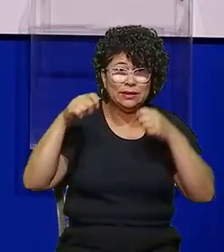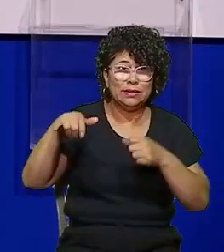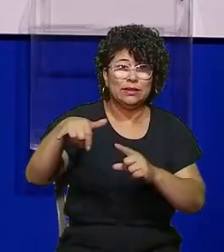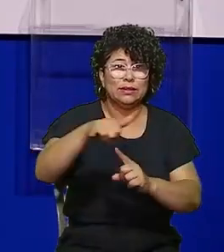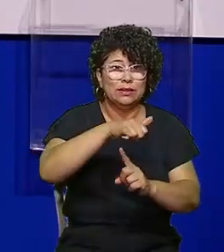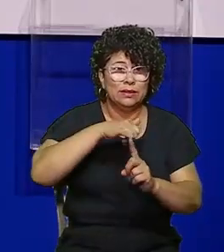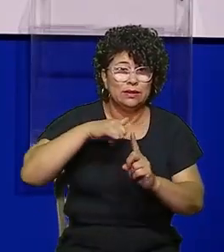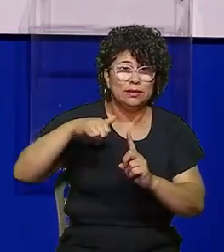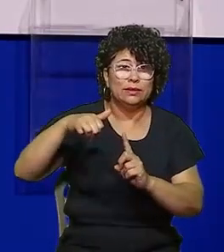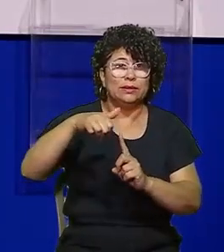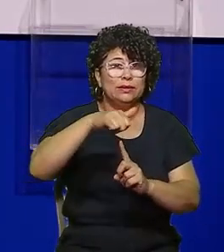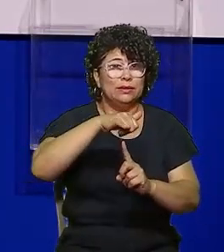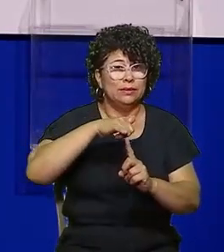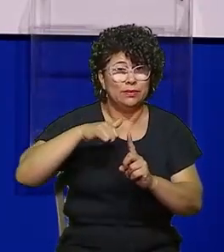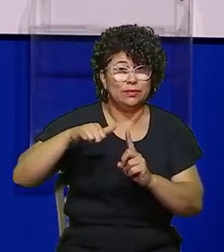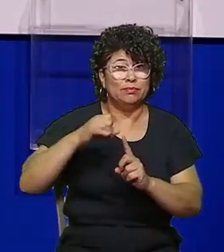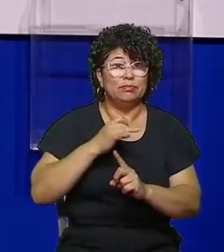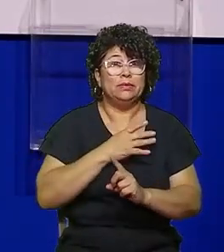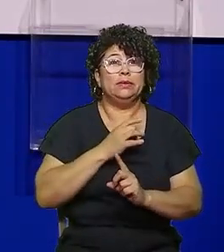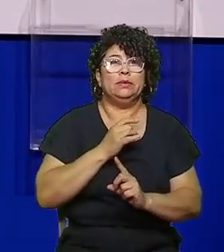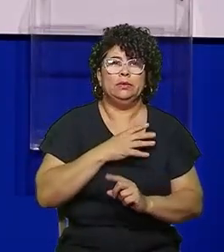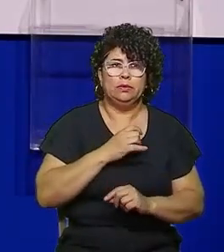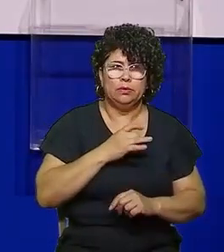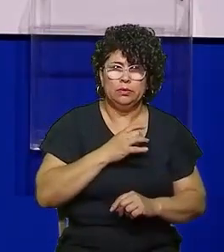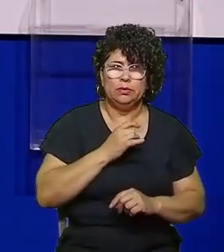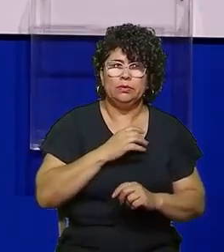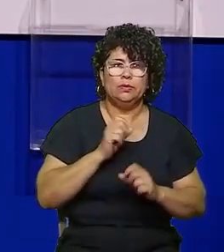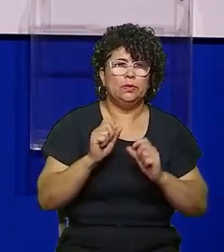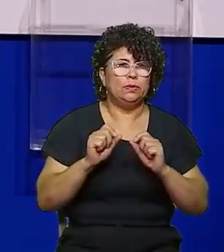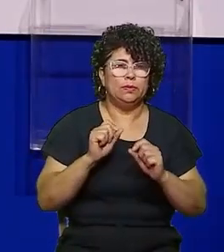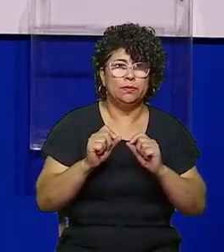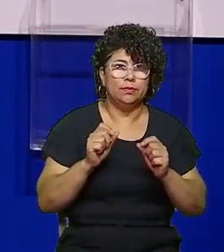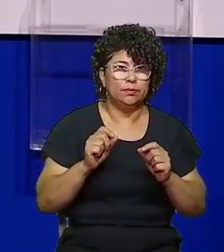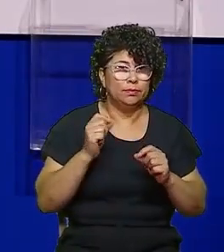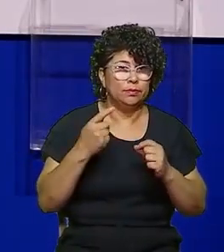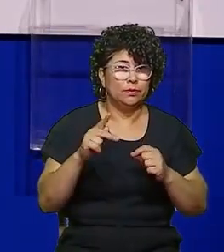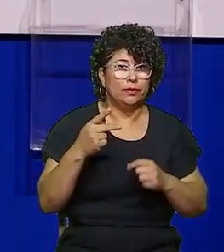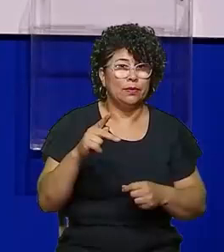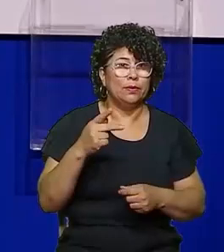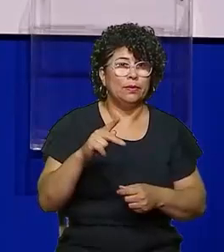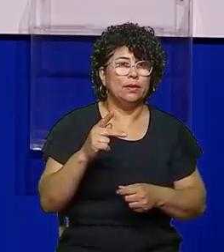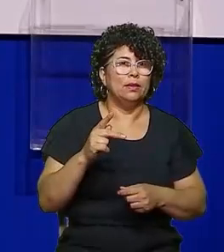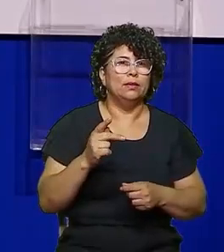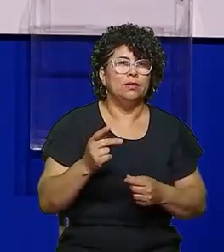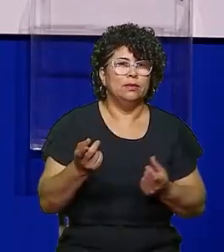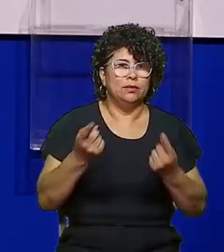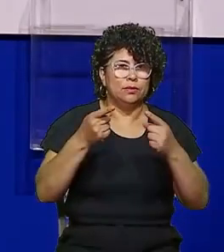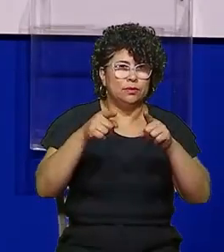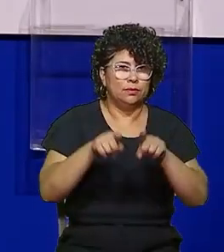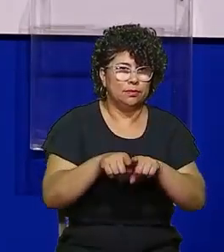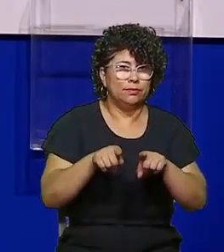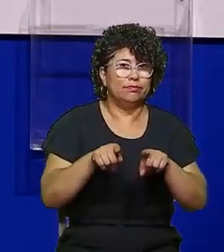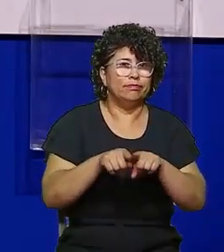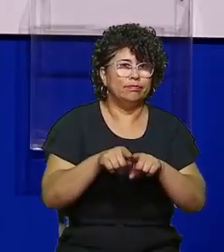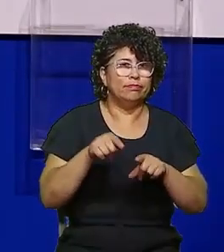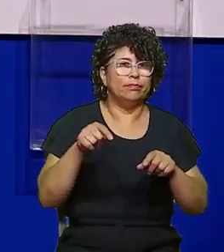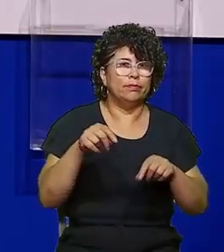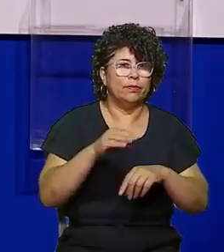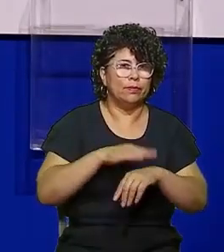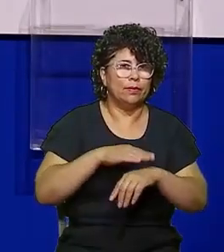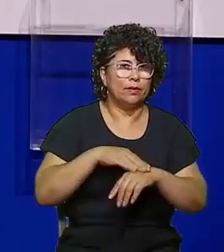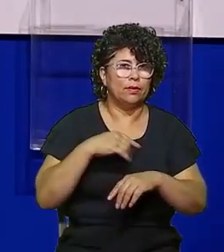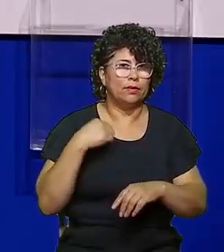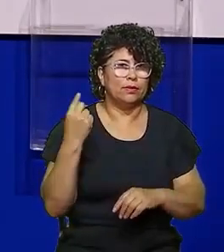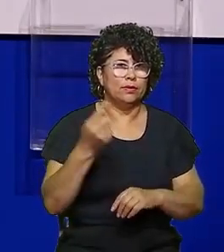berça. Estou com medo de ti, meu companheiro moreno, de nós, de vós e